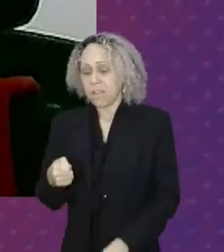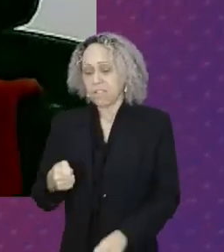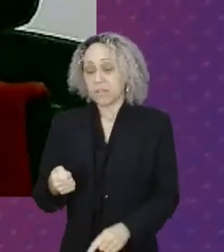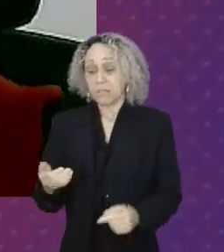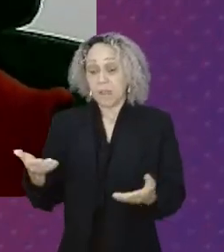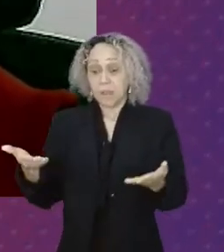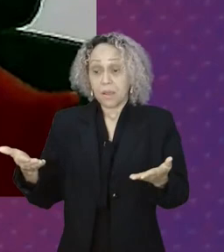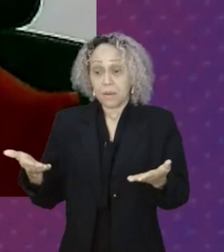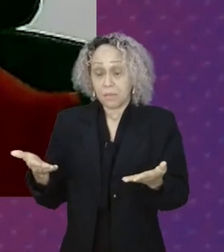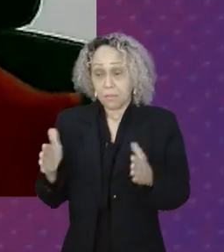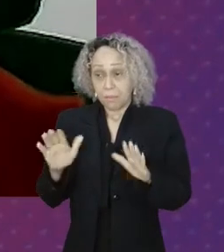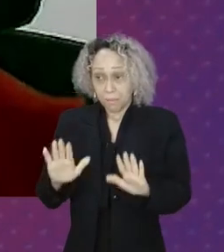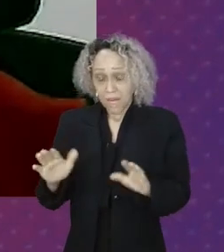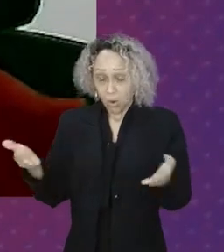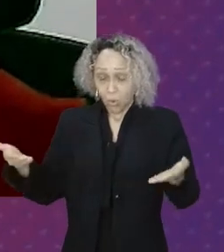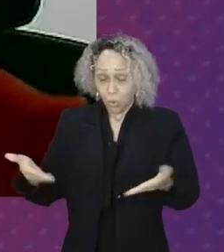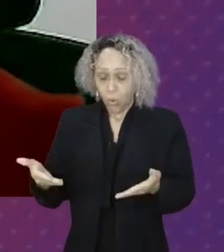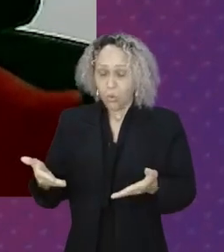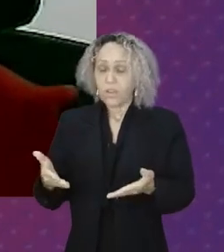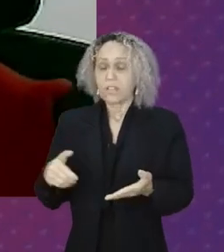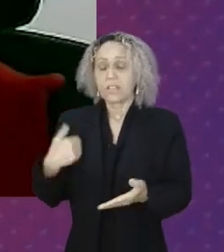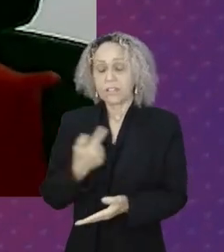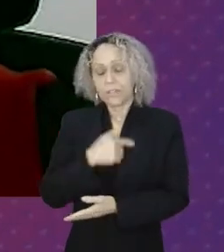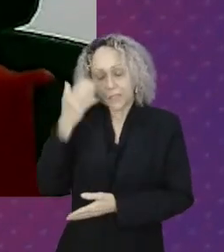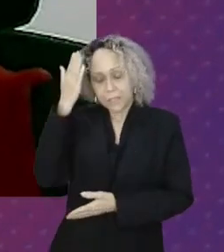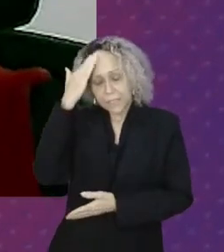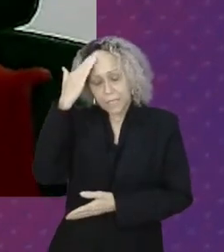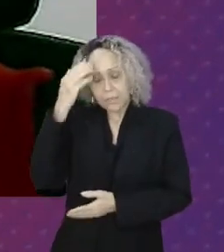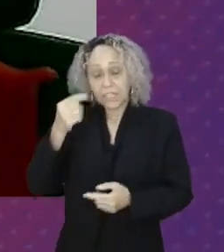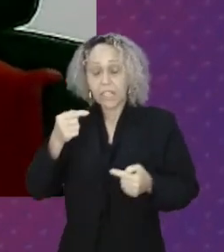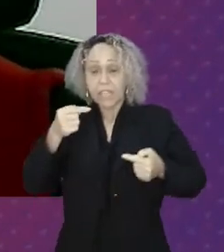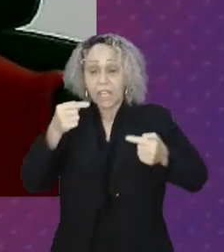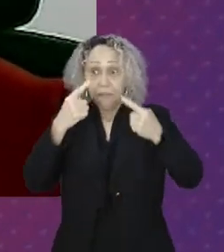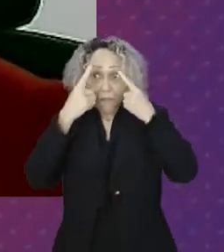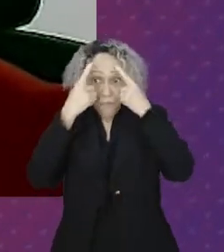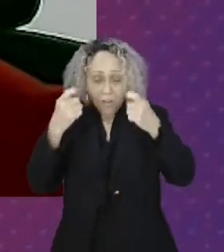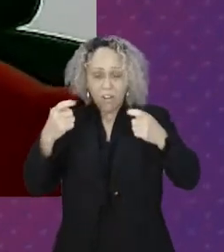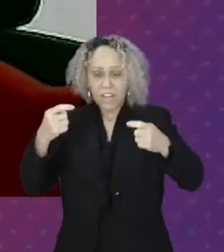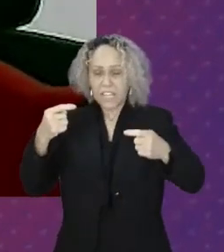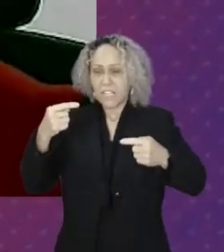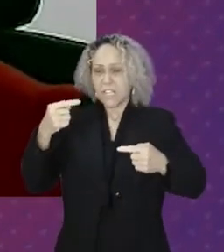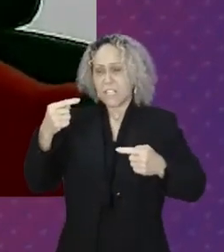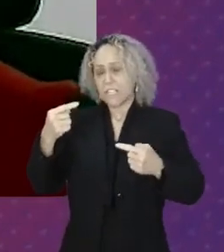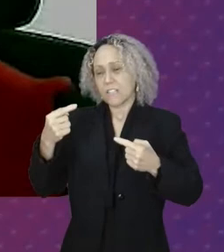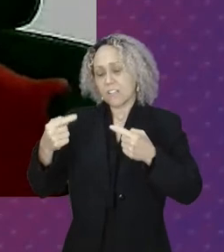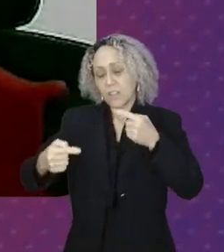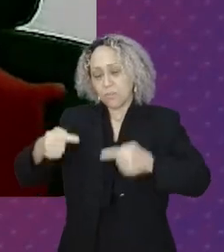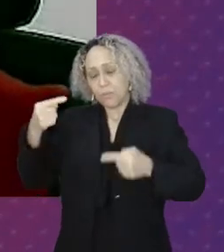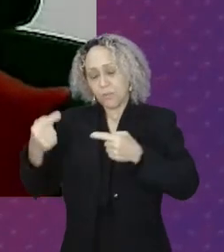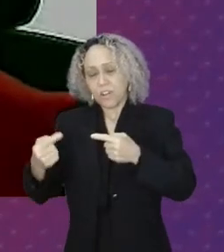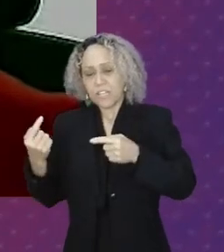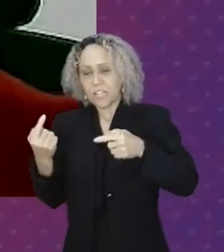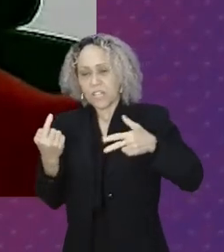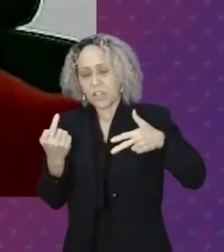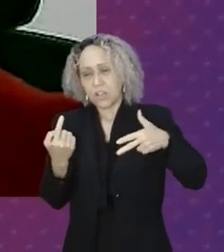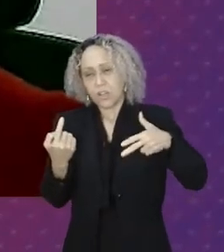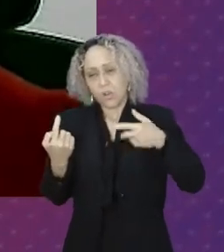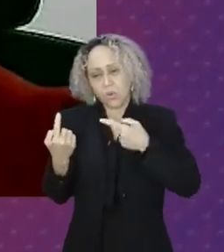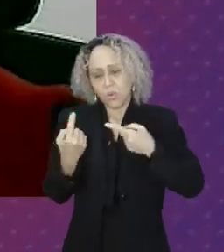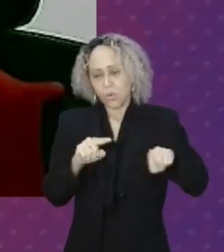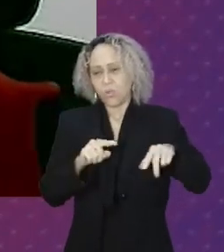gênero. Aconteceu comigo várias vezes na Câmara de Vereadores, pois em 10 anos de mandato muitas coisas